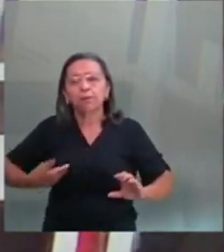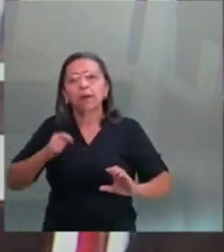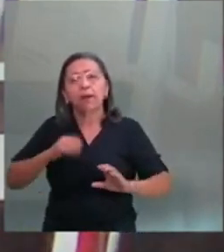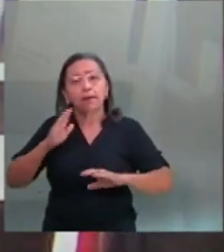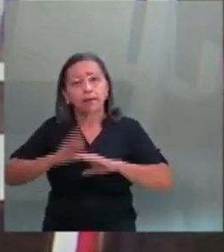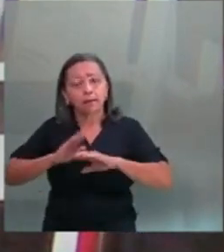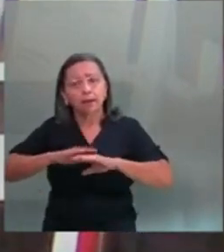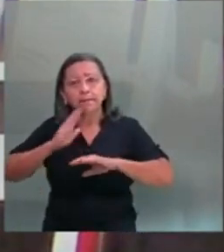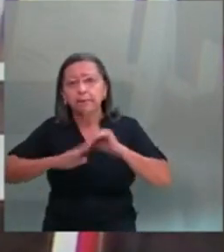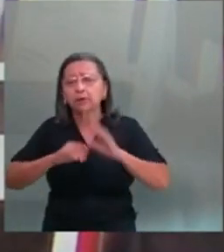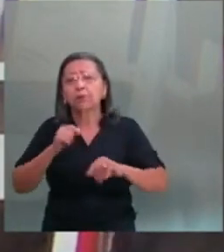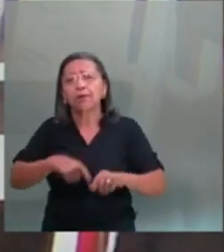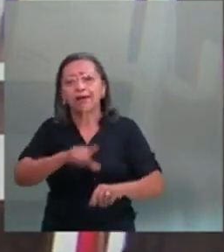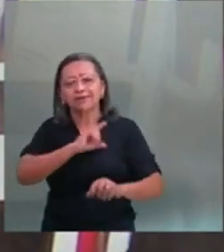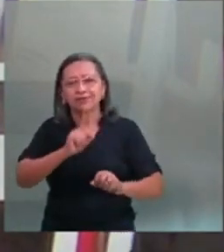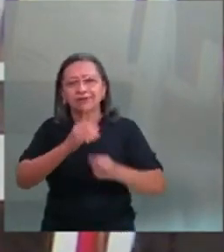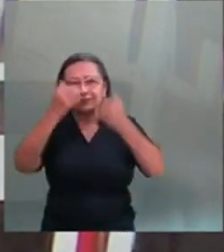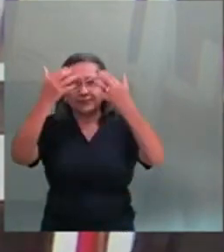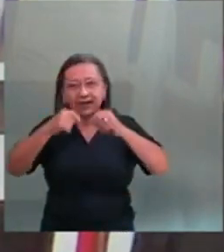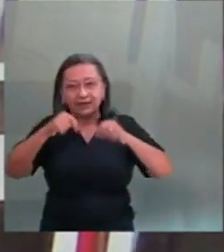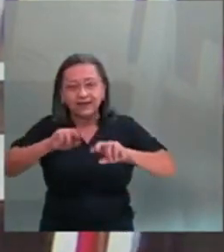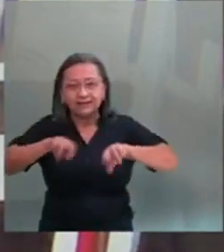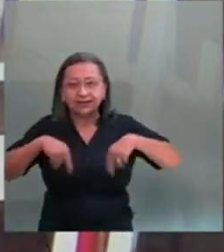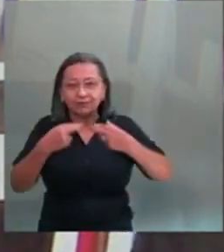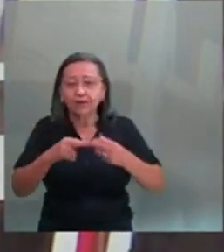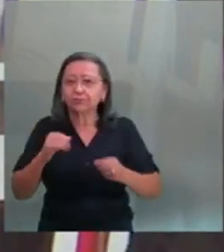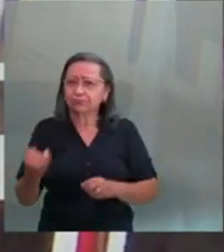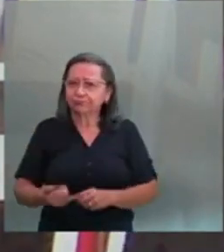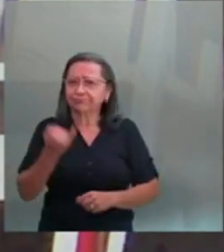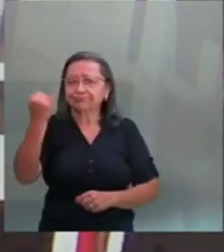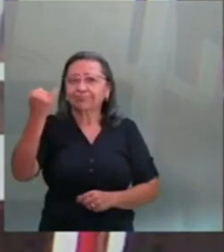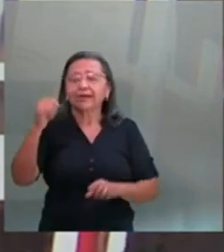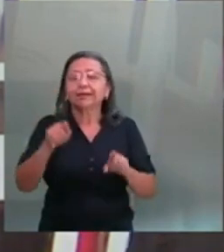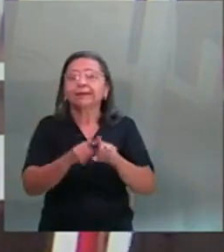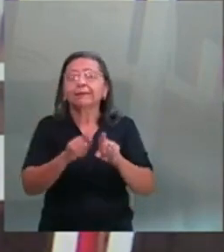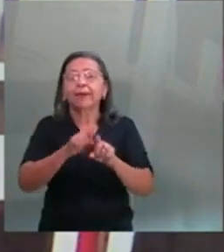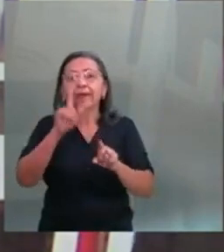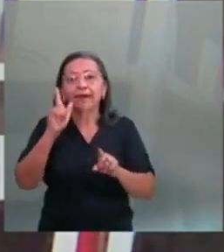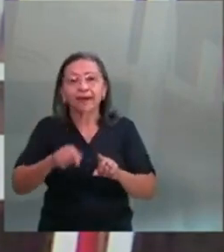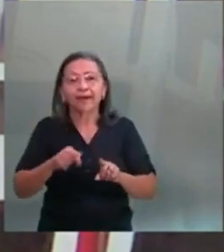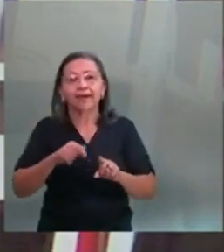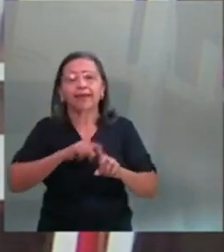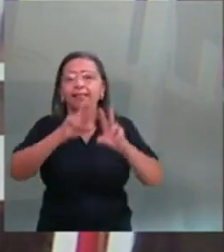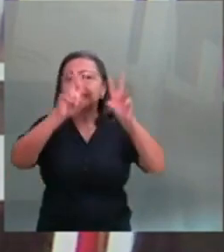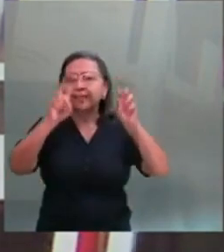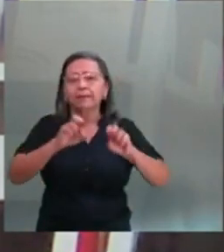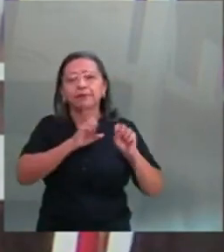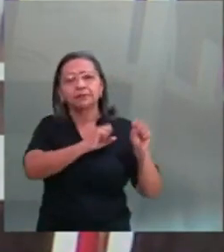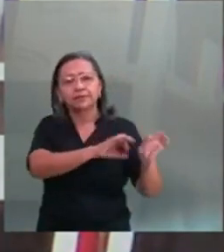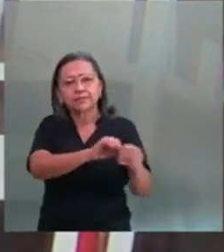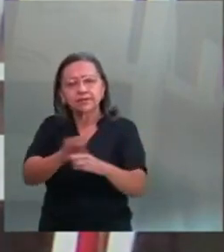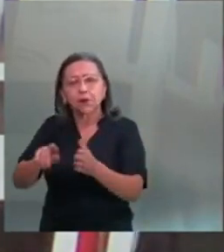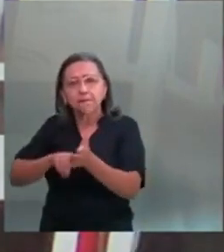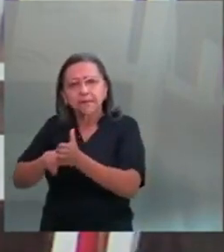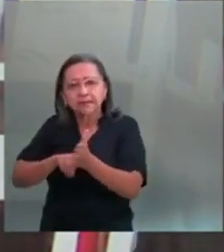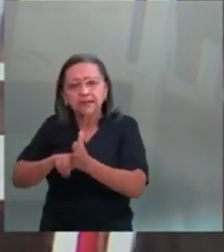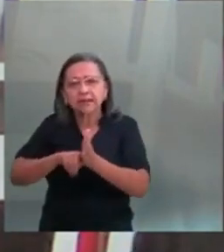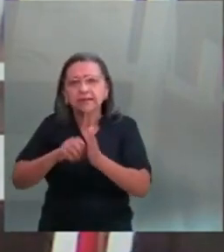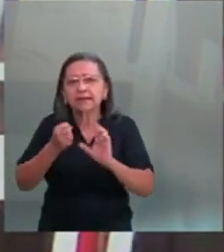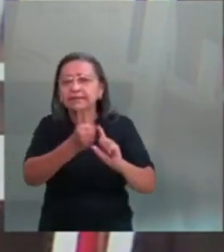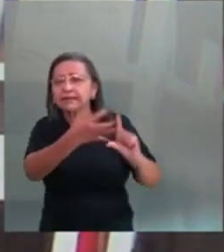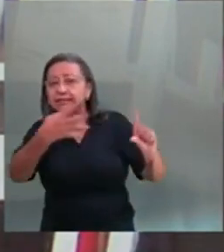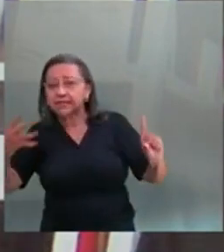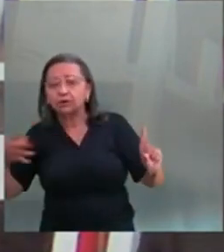prática, como já relatado aqui nessa sessão, de extrema relevância e também é tema de ensino, pesquisa e extensão